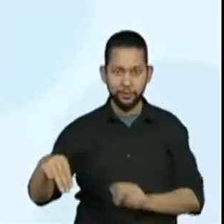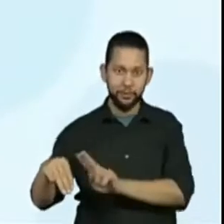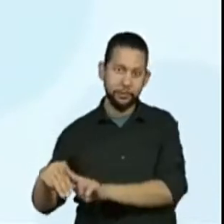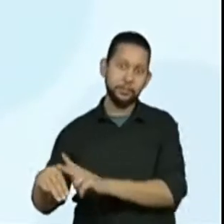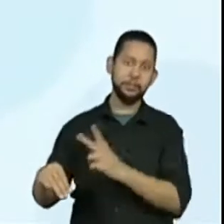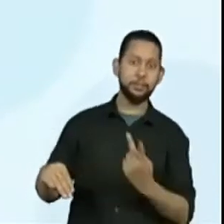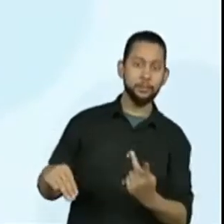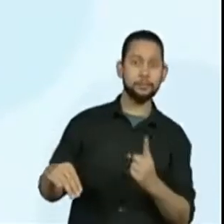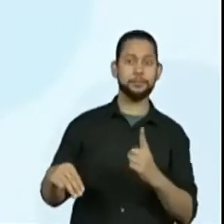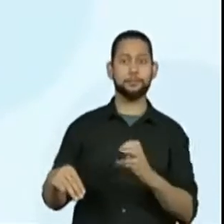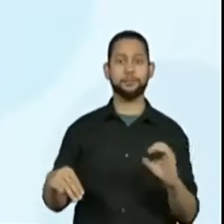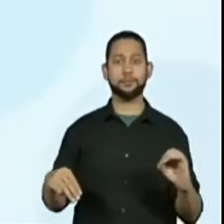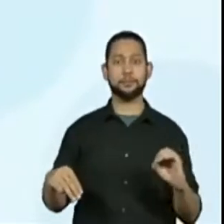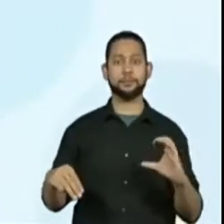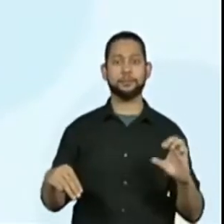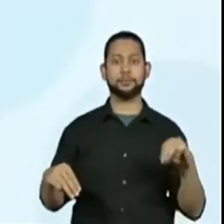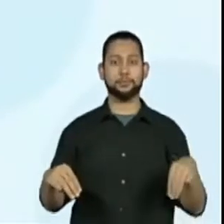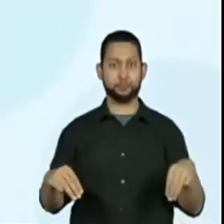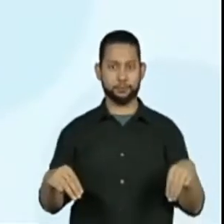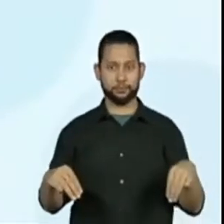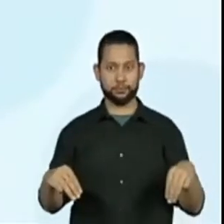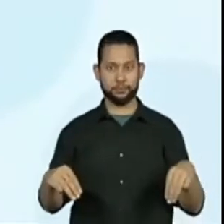1 centímetro da malha quadriculada